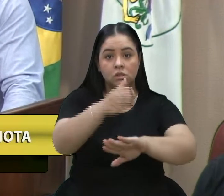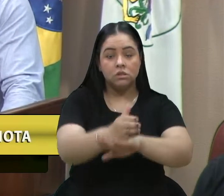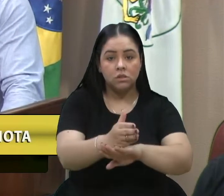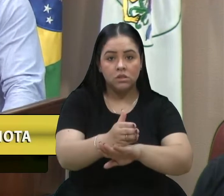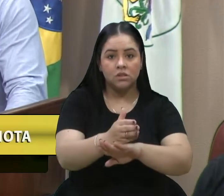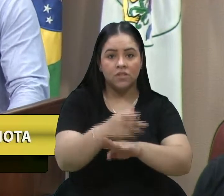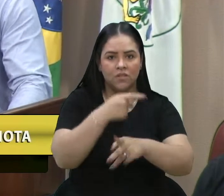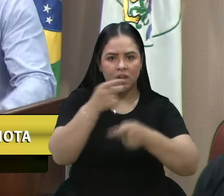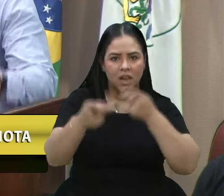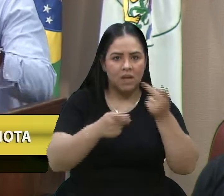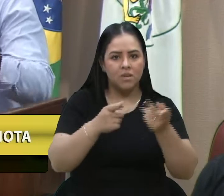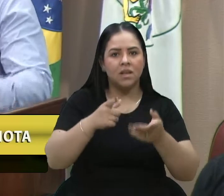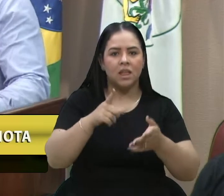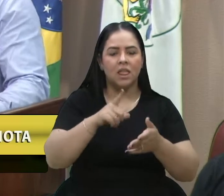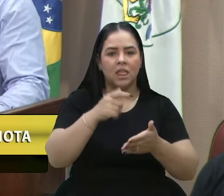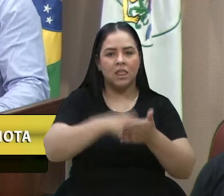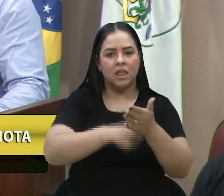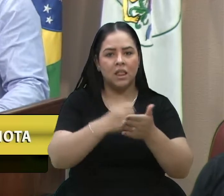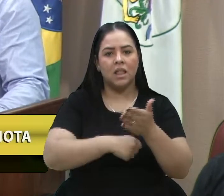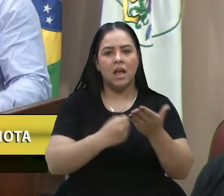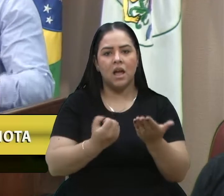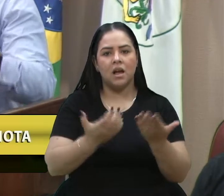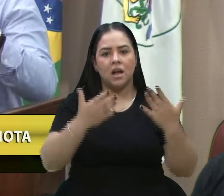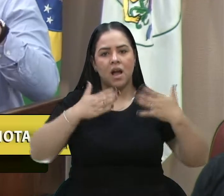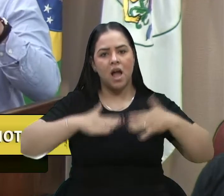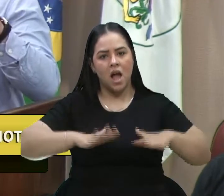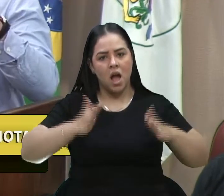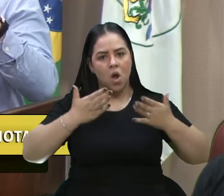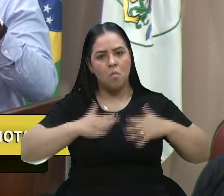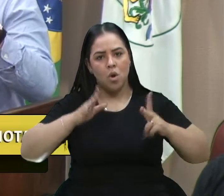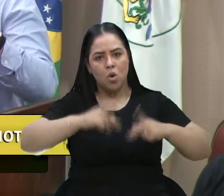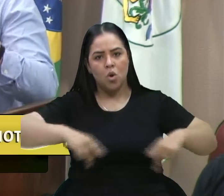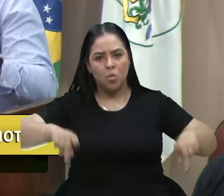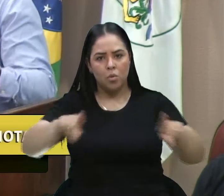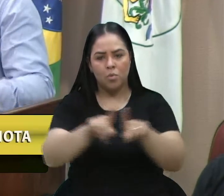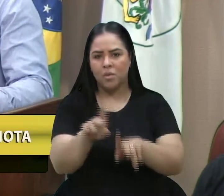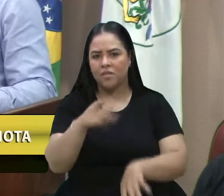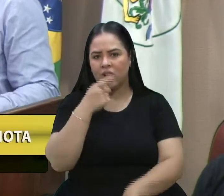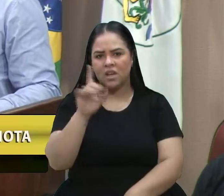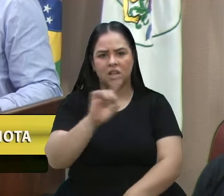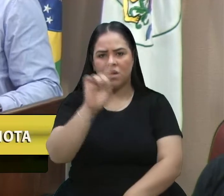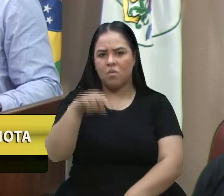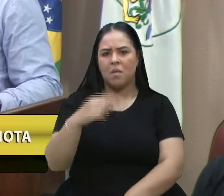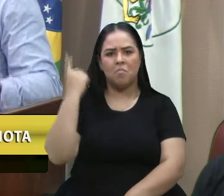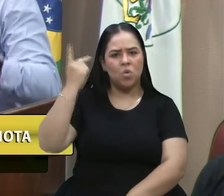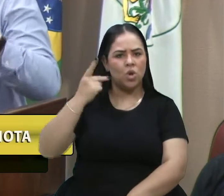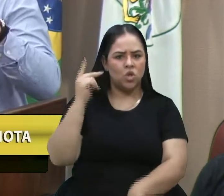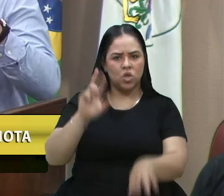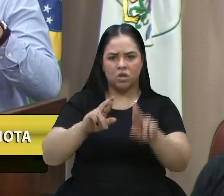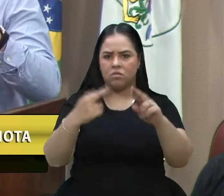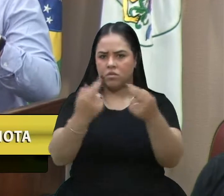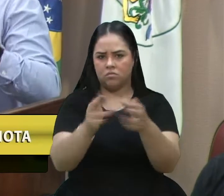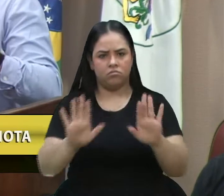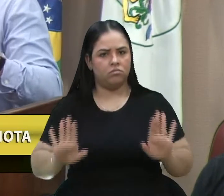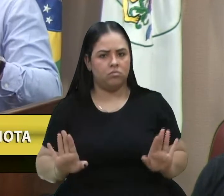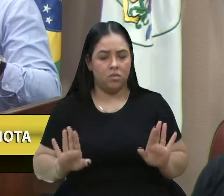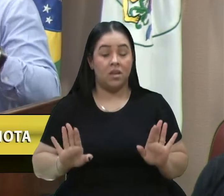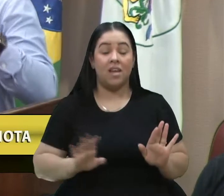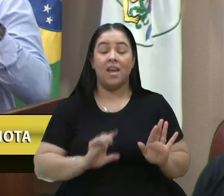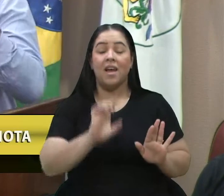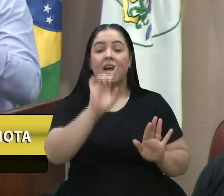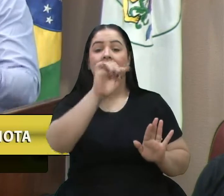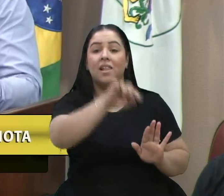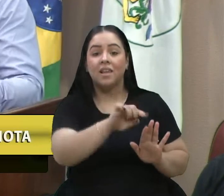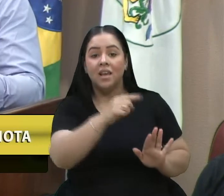para tentar apaziguar aquele povo, para dizer que aquilo ali não era uma reunião política, para dizer que aquilo ali era uma questão da